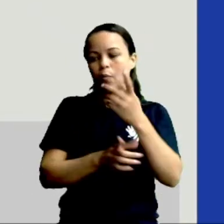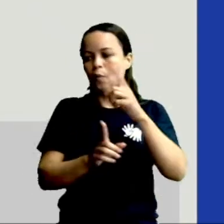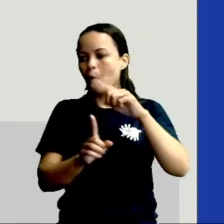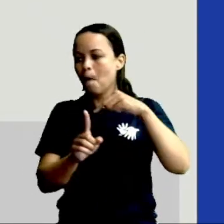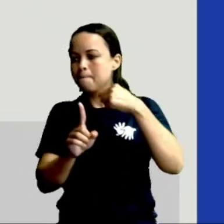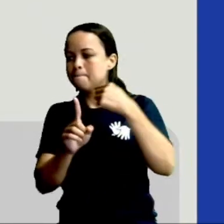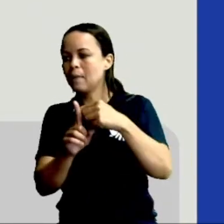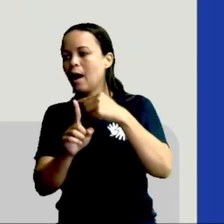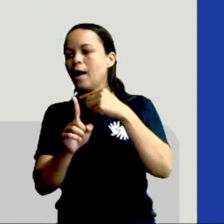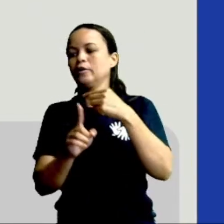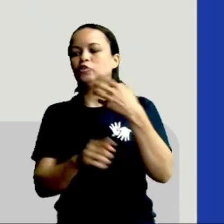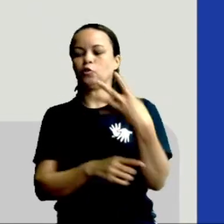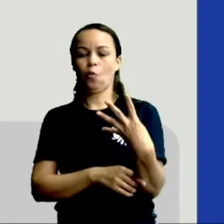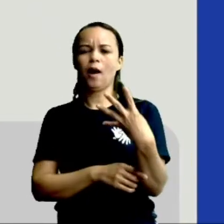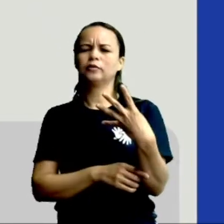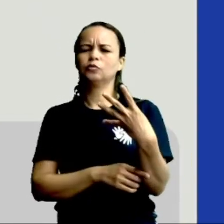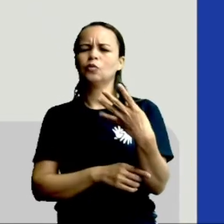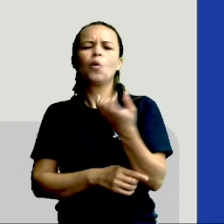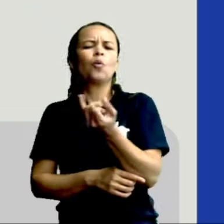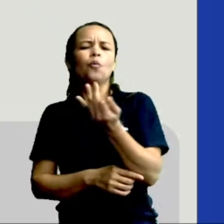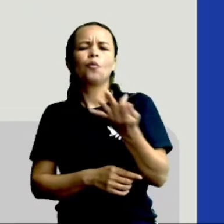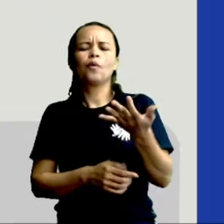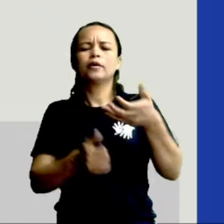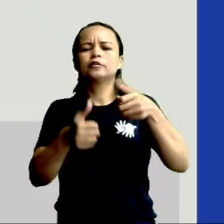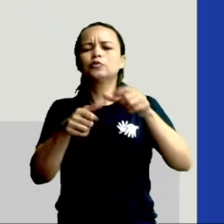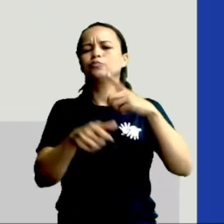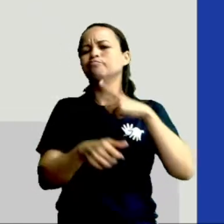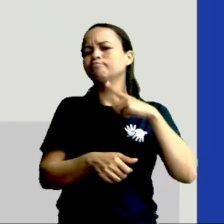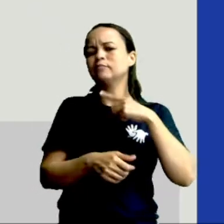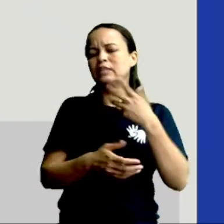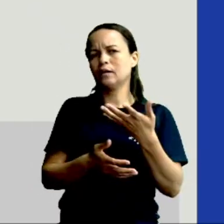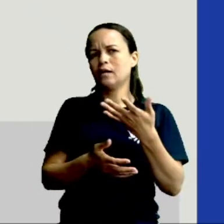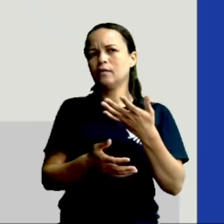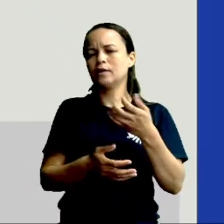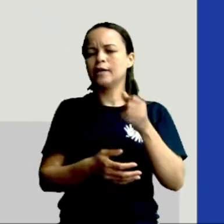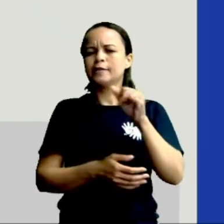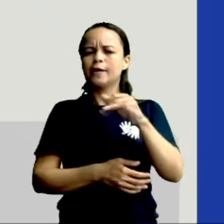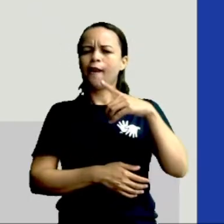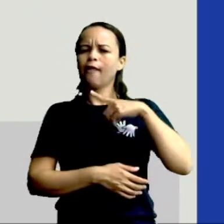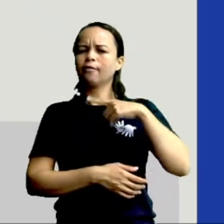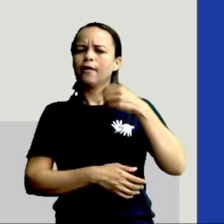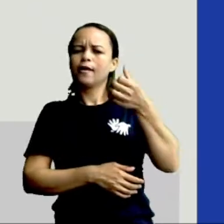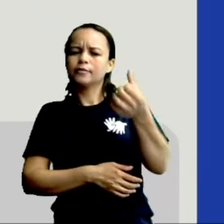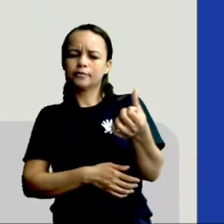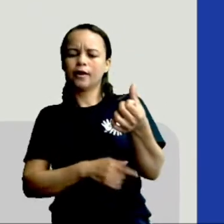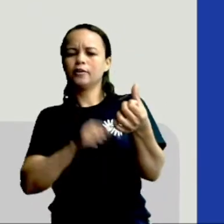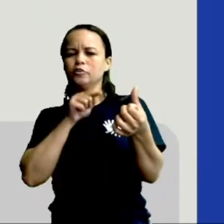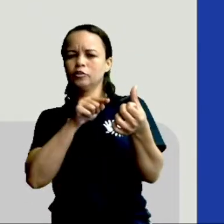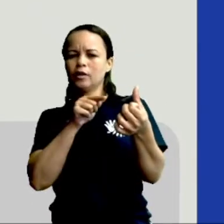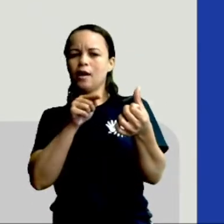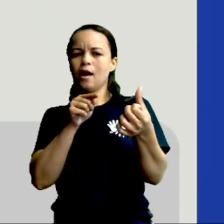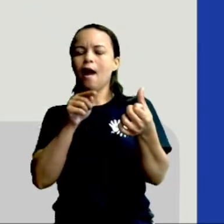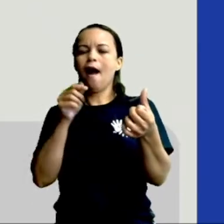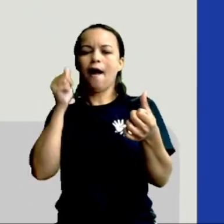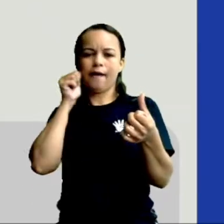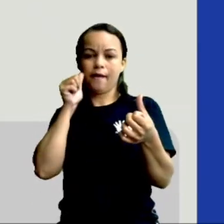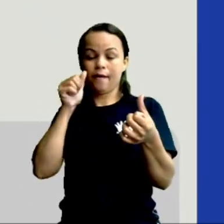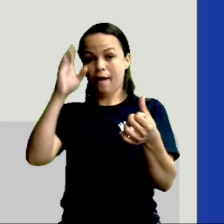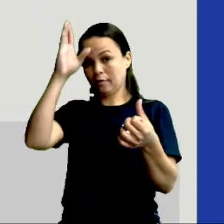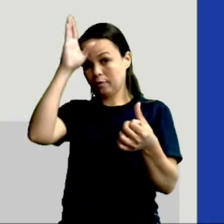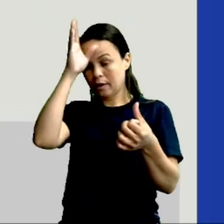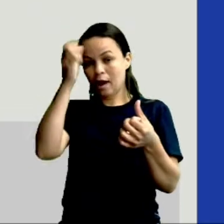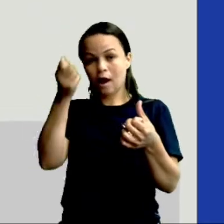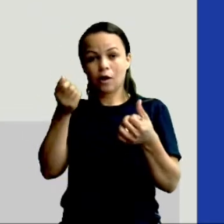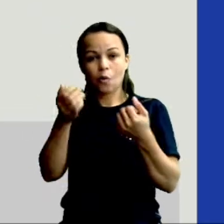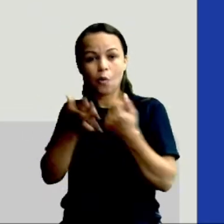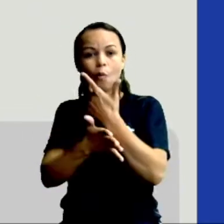né? Quantos ficaram no total? Se ela tinha 6, e aí, a tia comprou mais 4